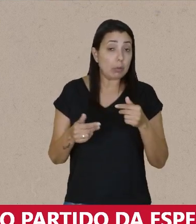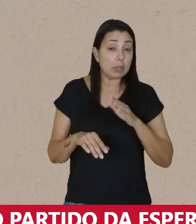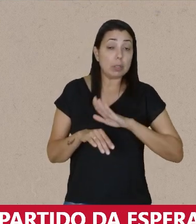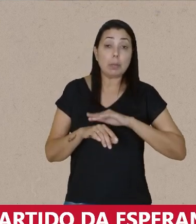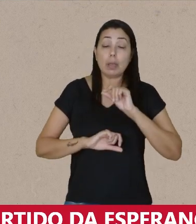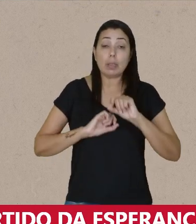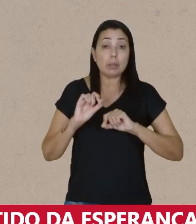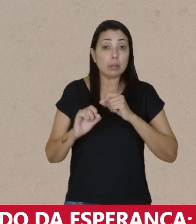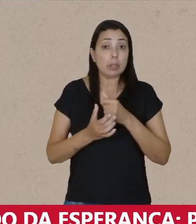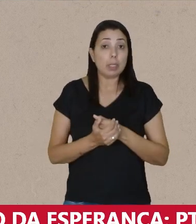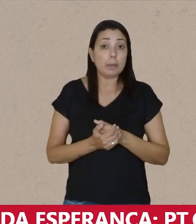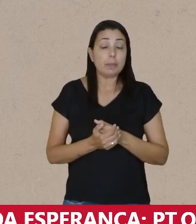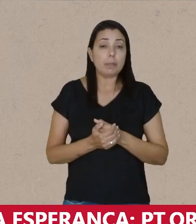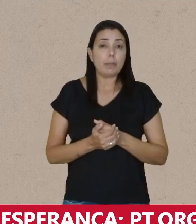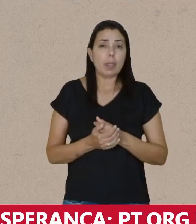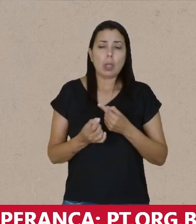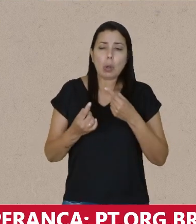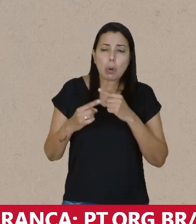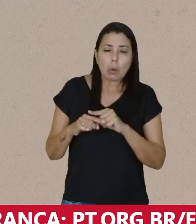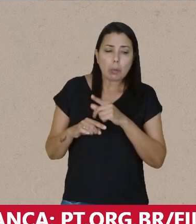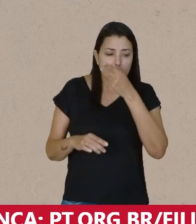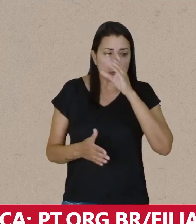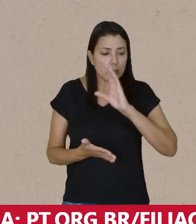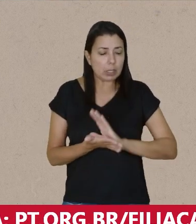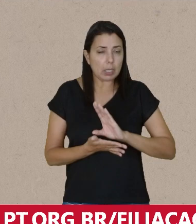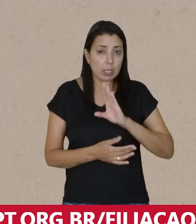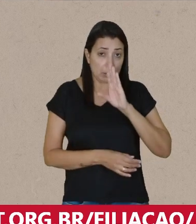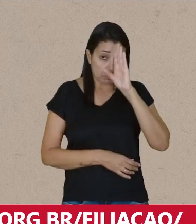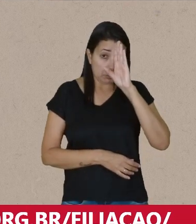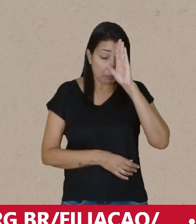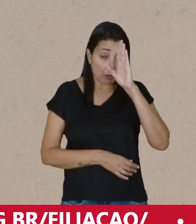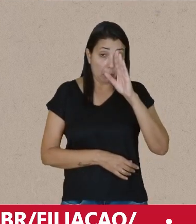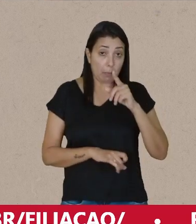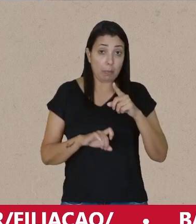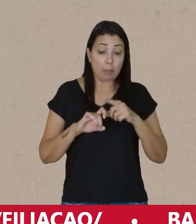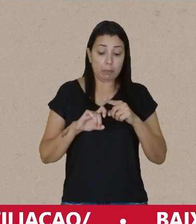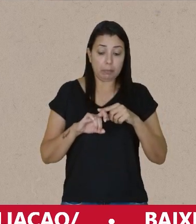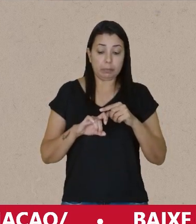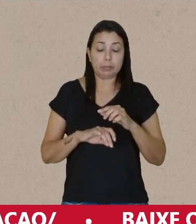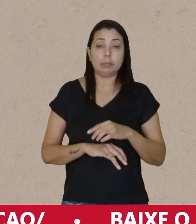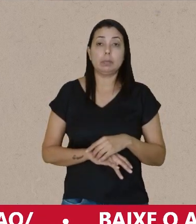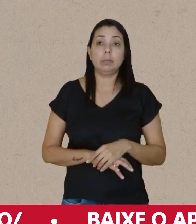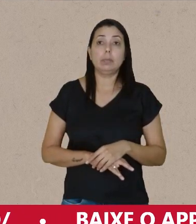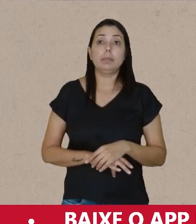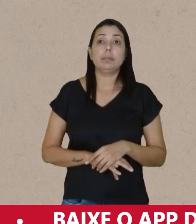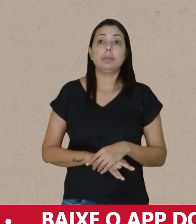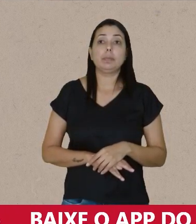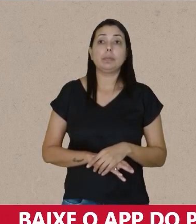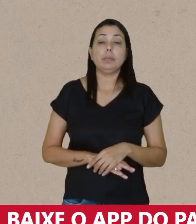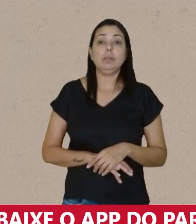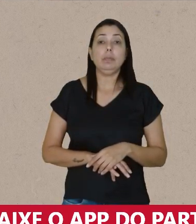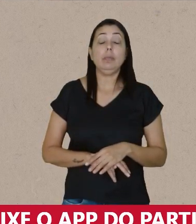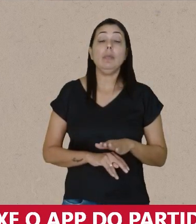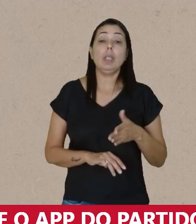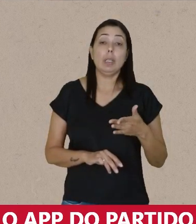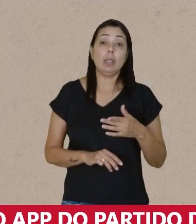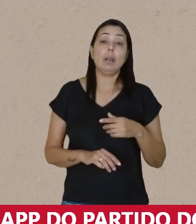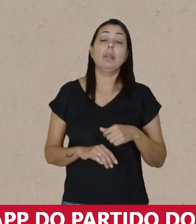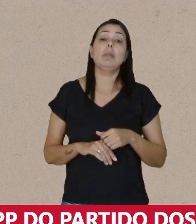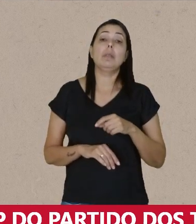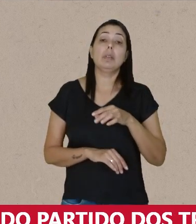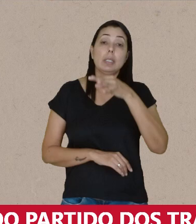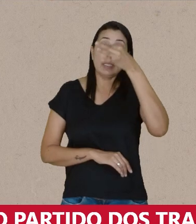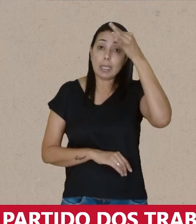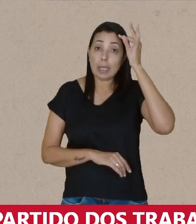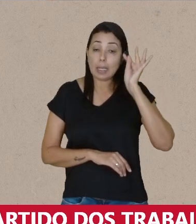causa uma revolta como cidadã e principalmente como médica? Então, Thaís, como médica, o